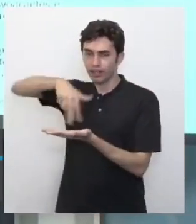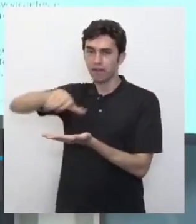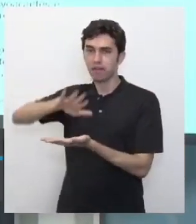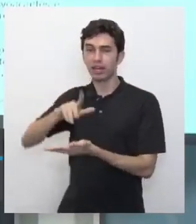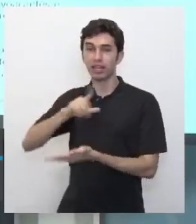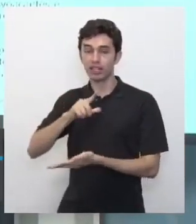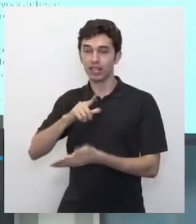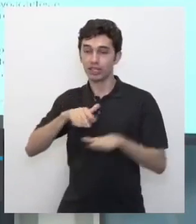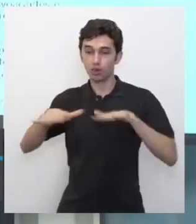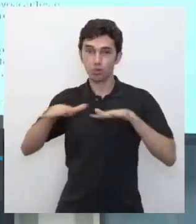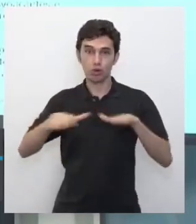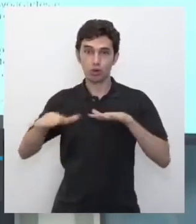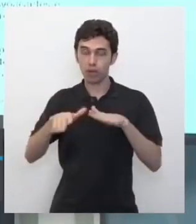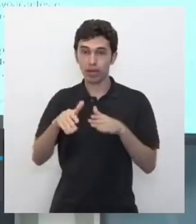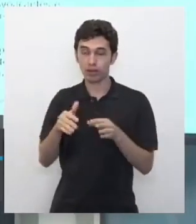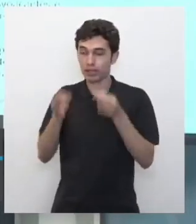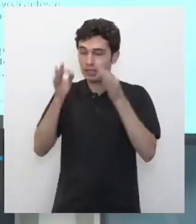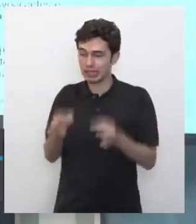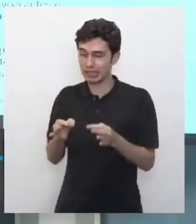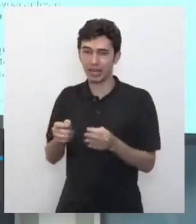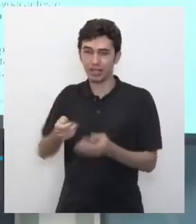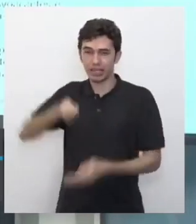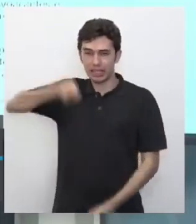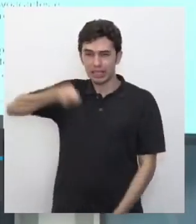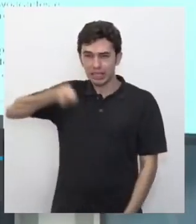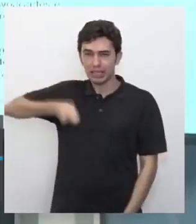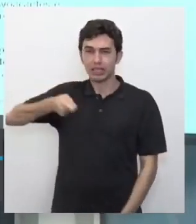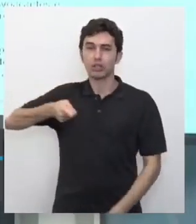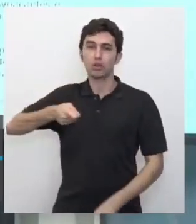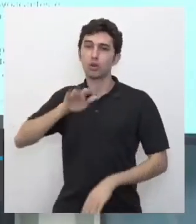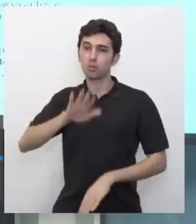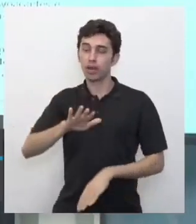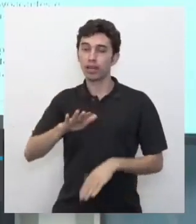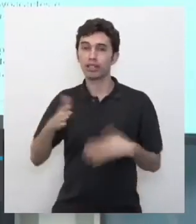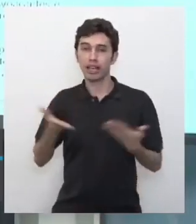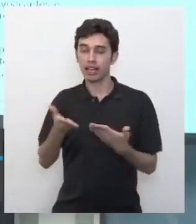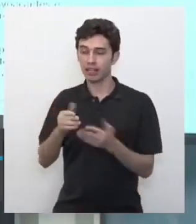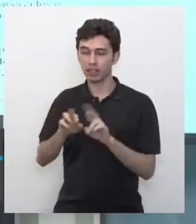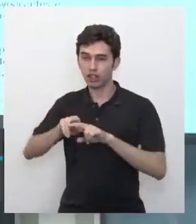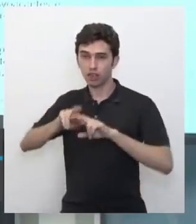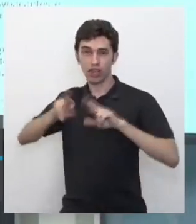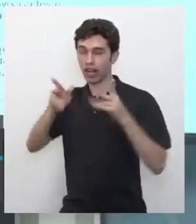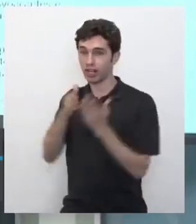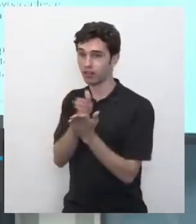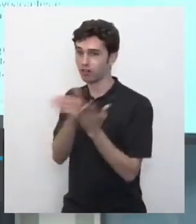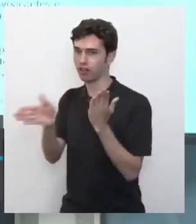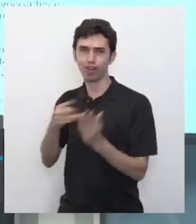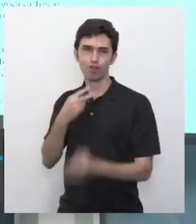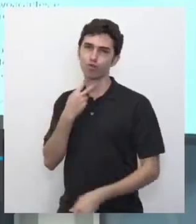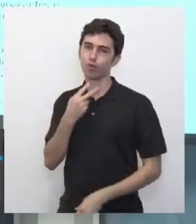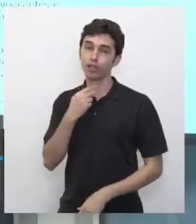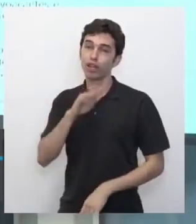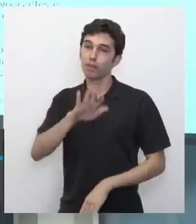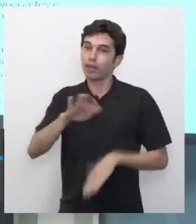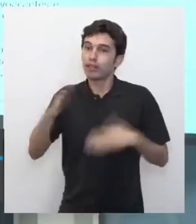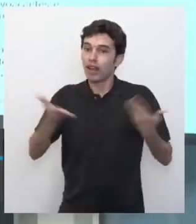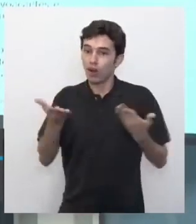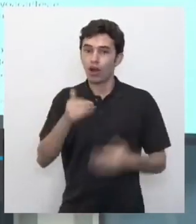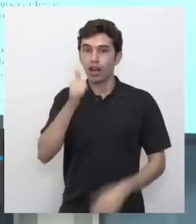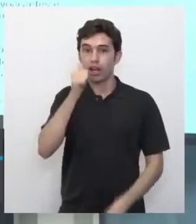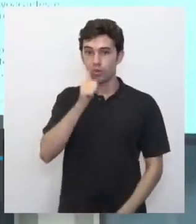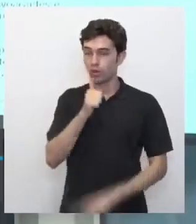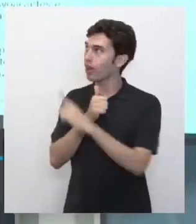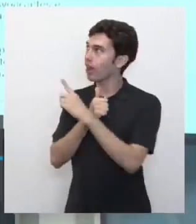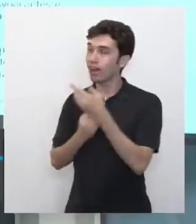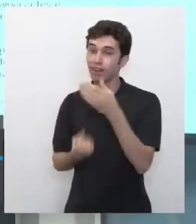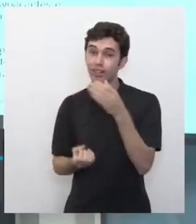ele não podia sair muito daquilo, não podia criar variações sobre aquilo. A partir da dança moderna, a partir dos estudos de Isadora Duncan, sim,